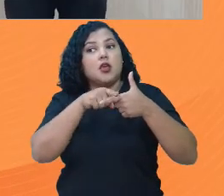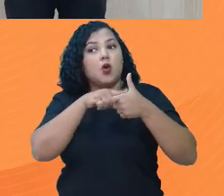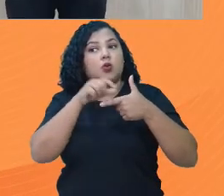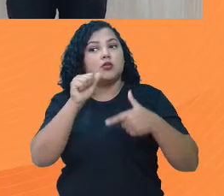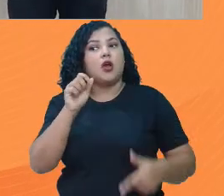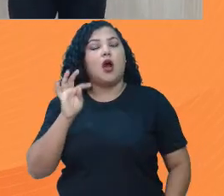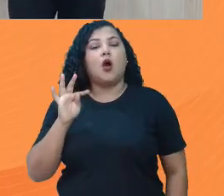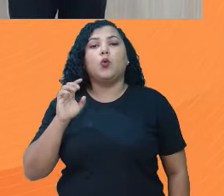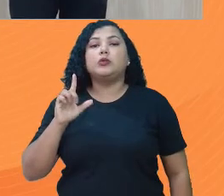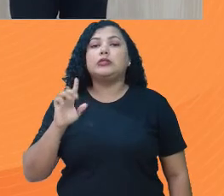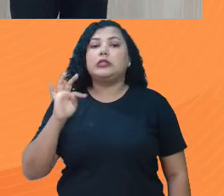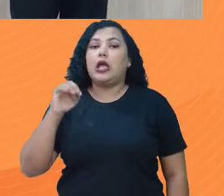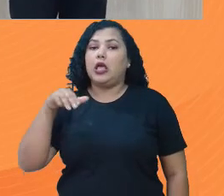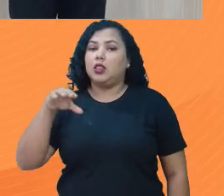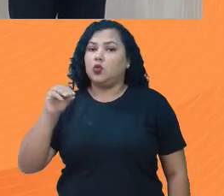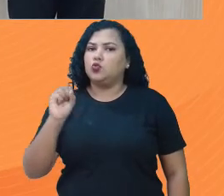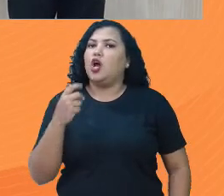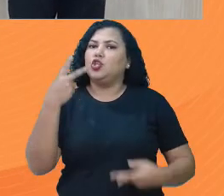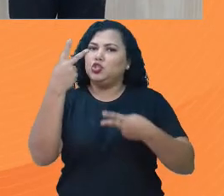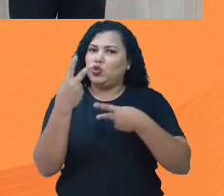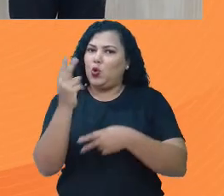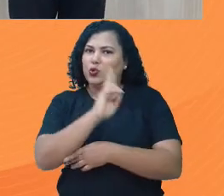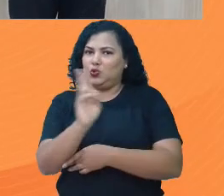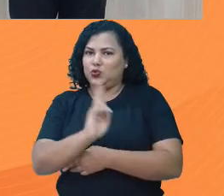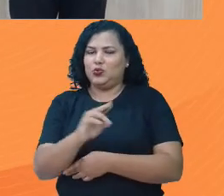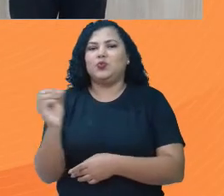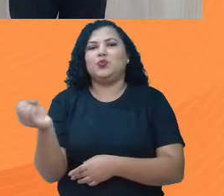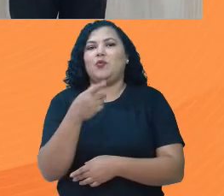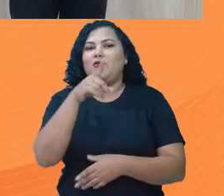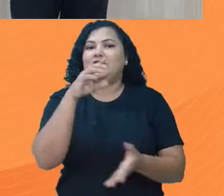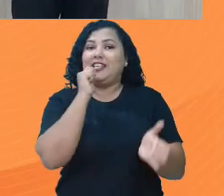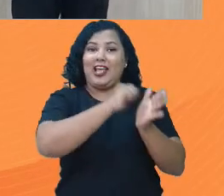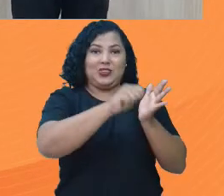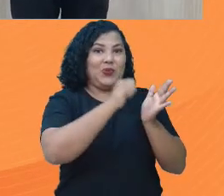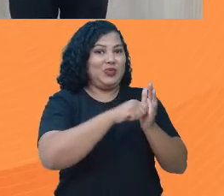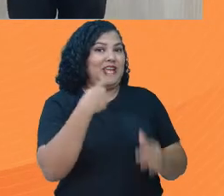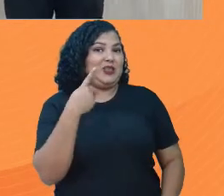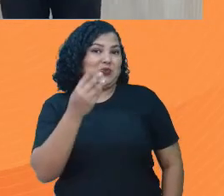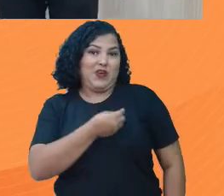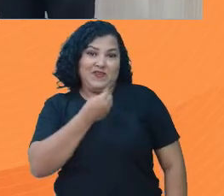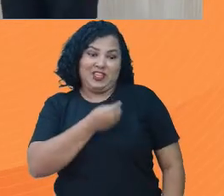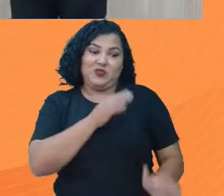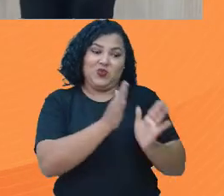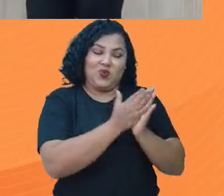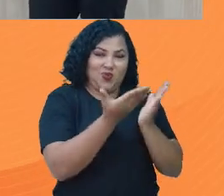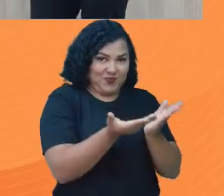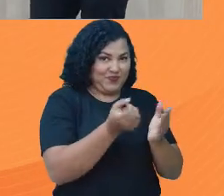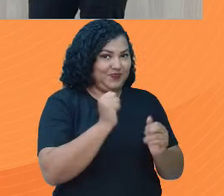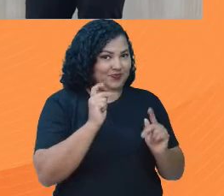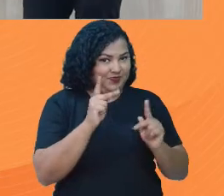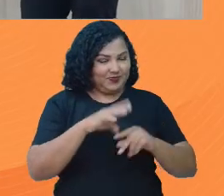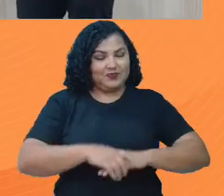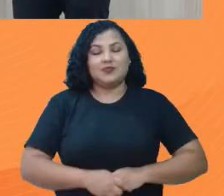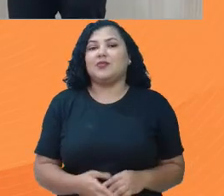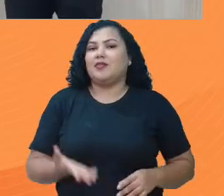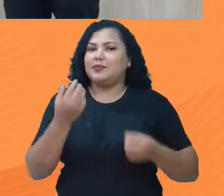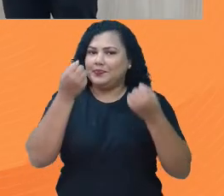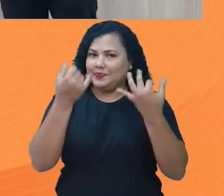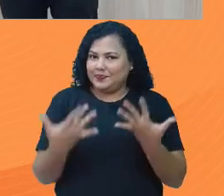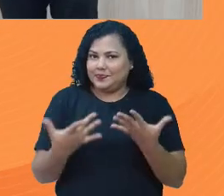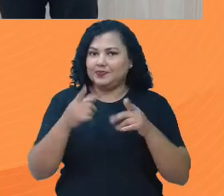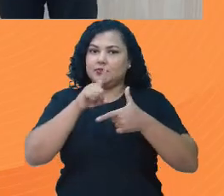2 nomezinhos para você anotar aí na sua vida, certo? No seu caderno e na sua vida, tá bom? Então vamos falar sobre os